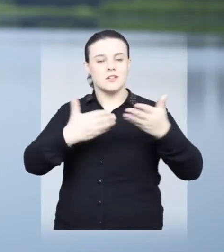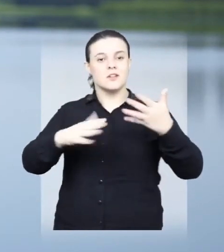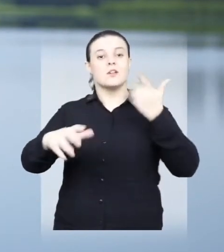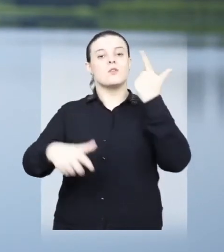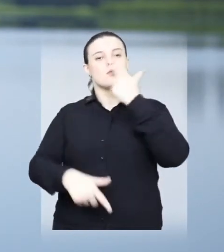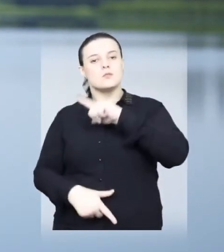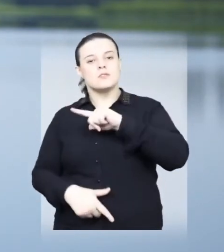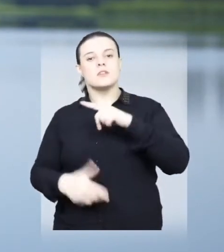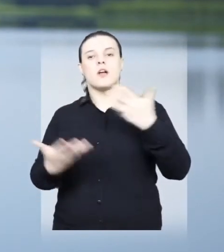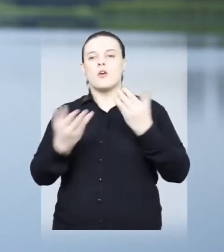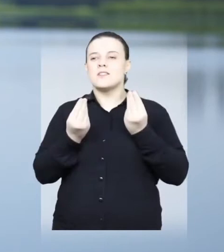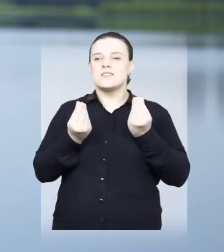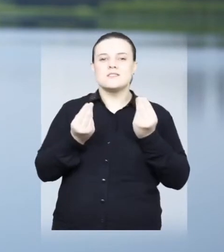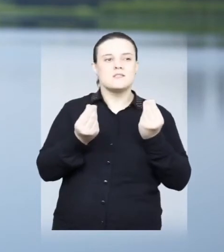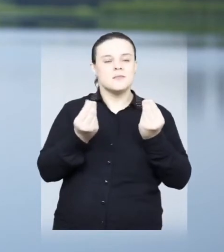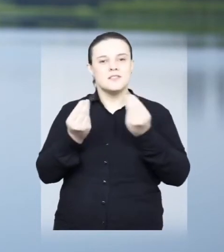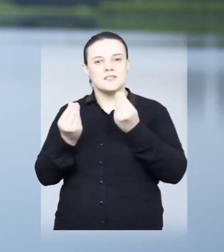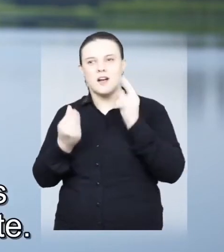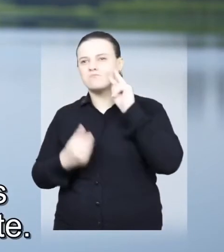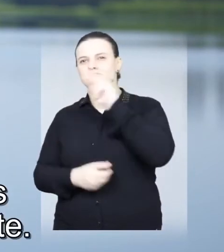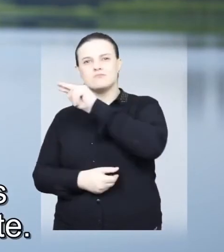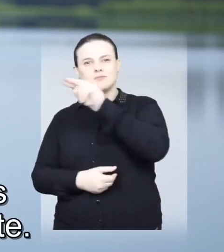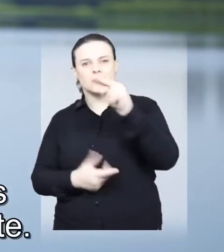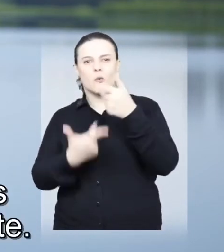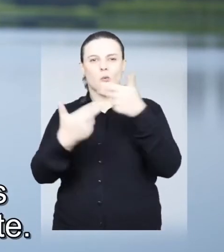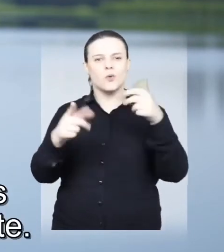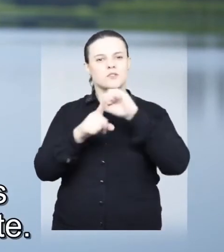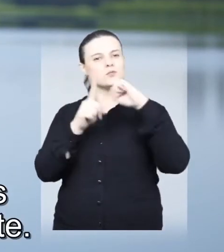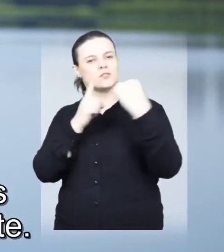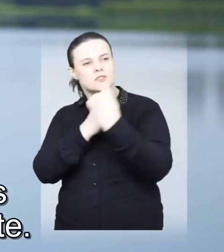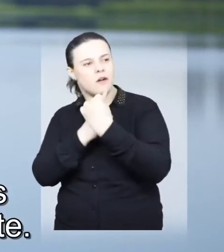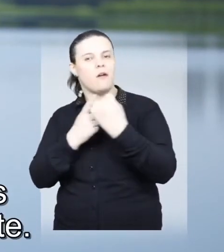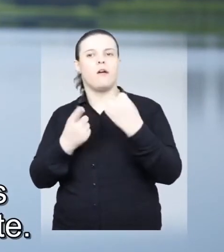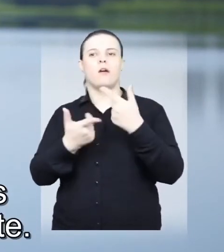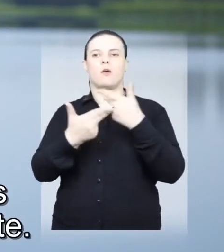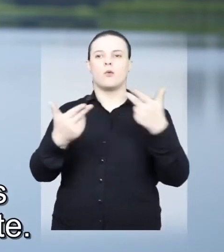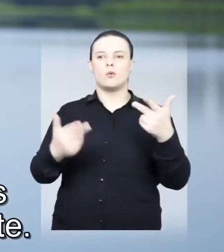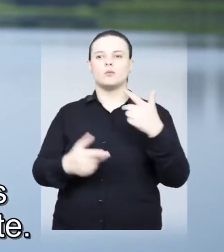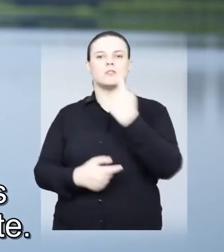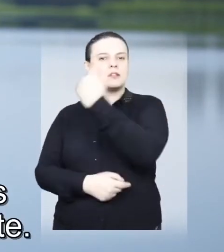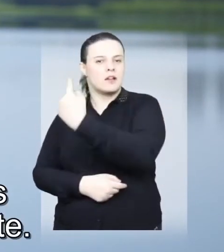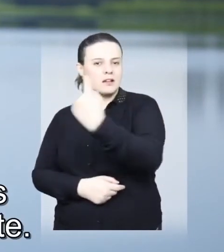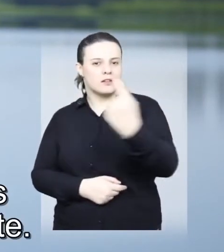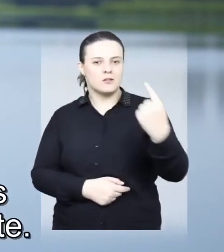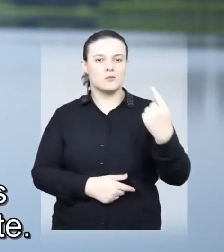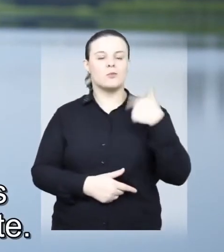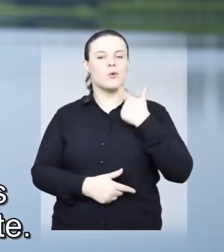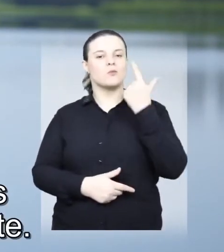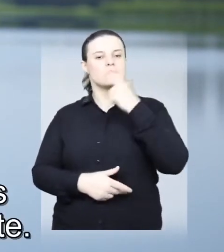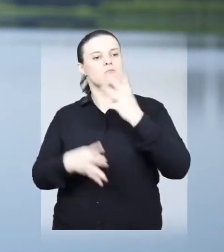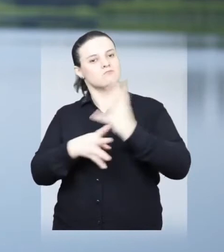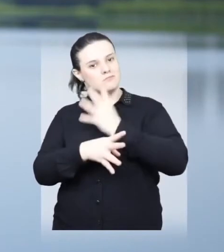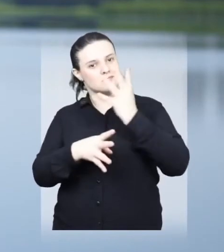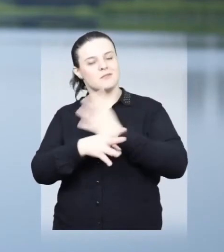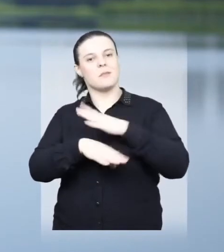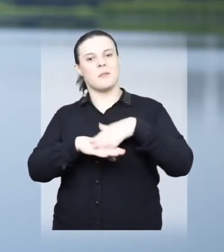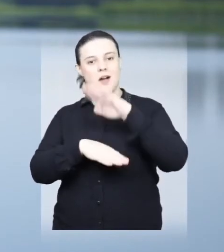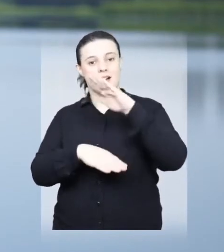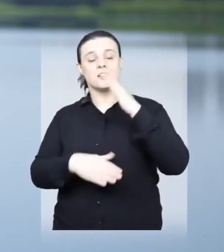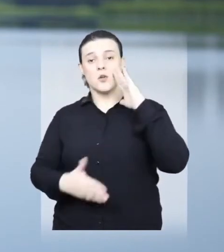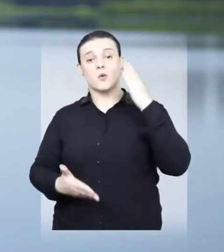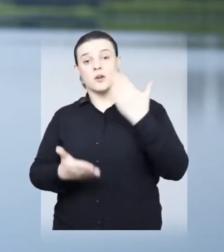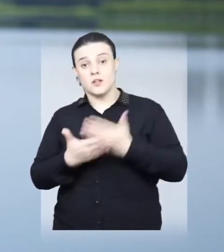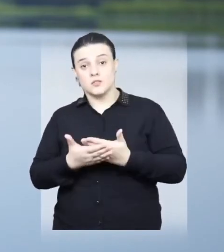tornei uma pessoa mais sensibilizada com as questões sociais, com as questões individuais, mais tolerante.